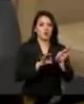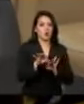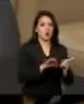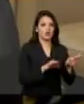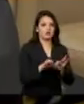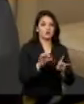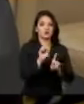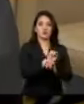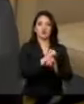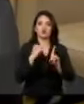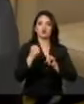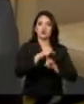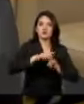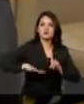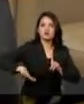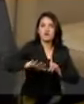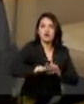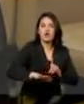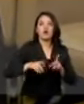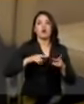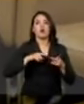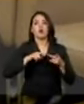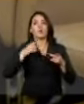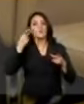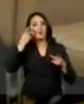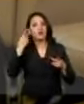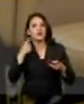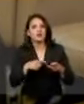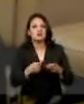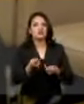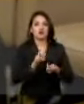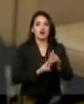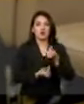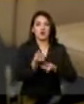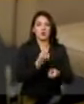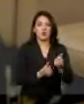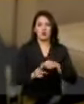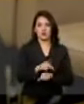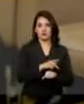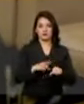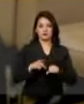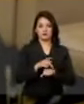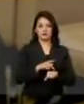política, econômica de uma nação após